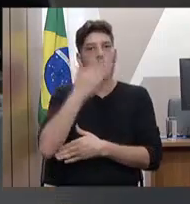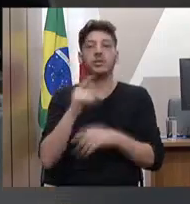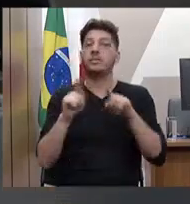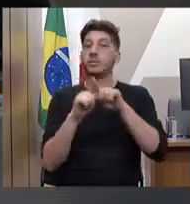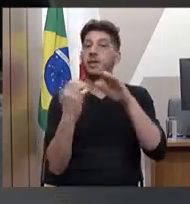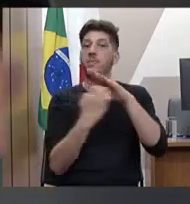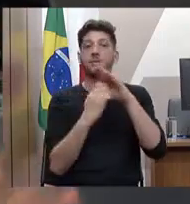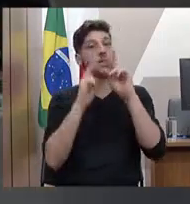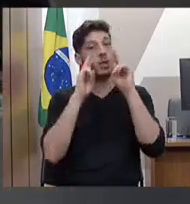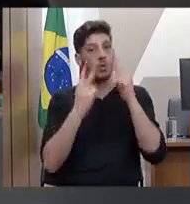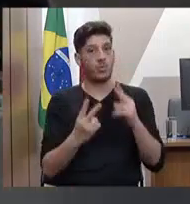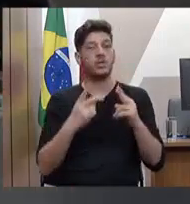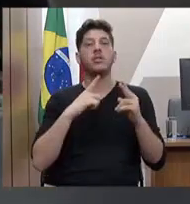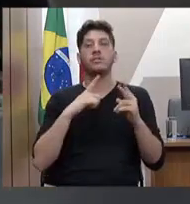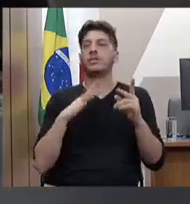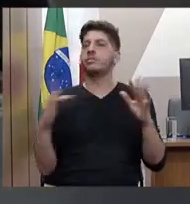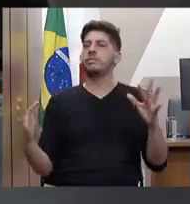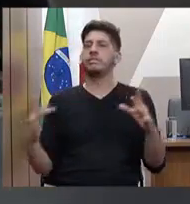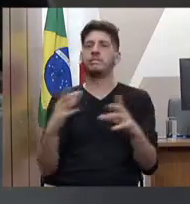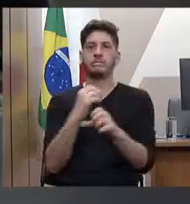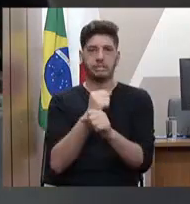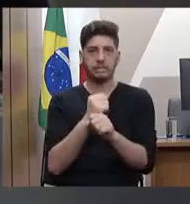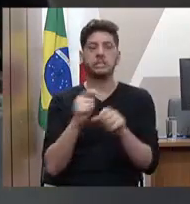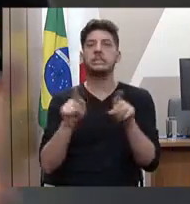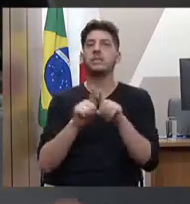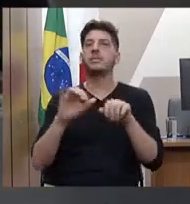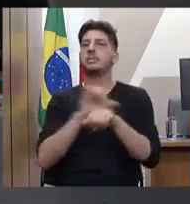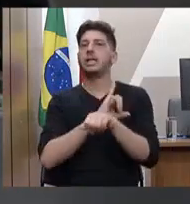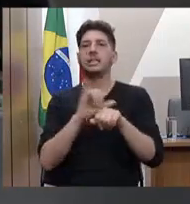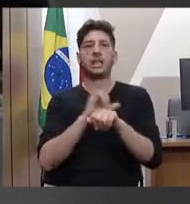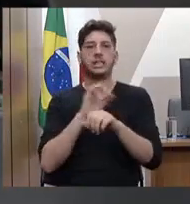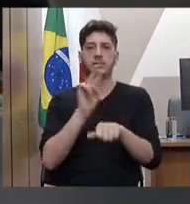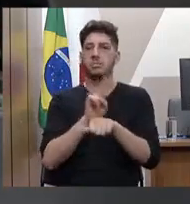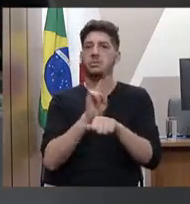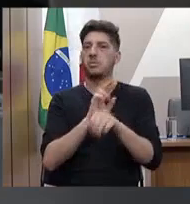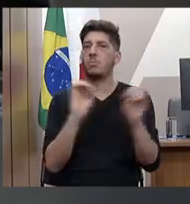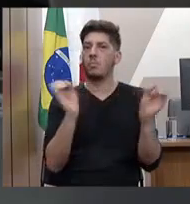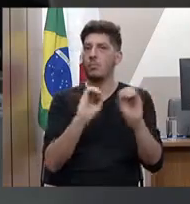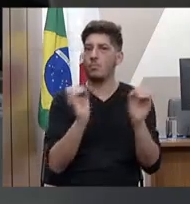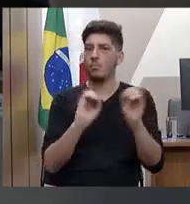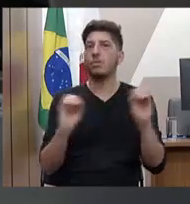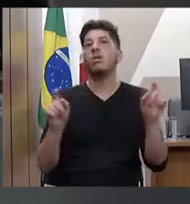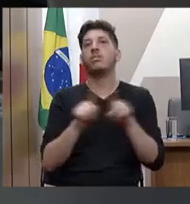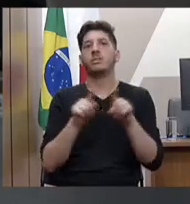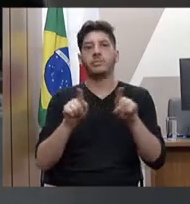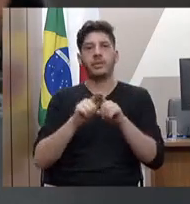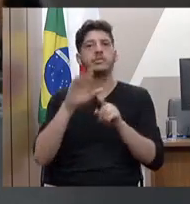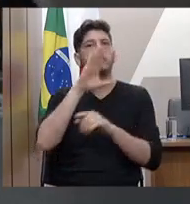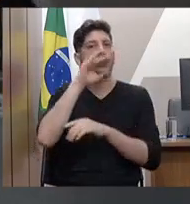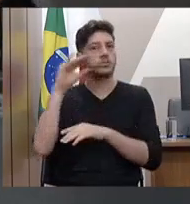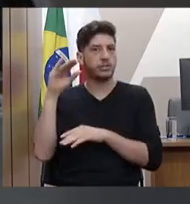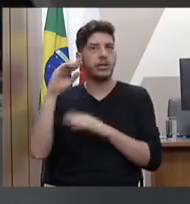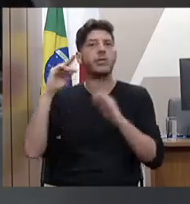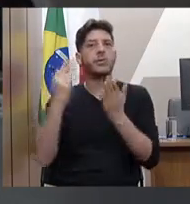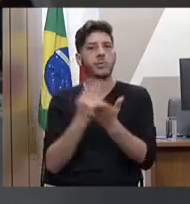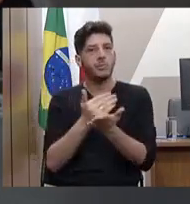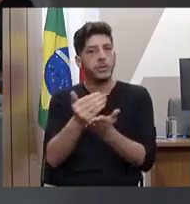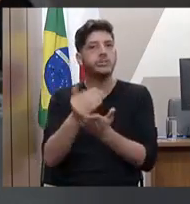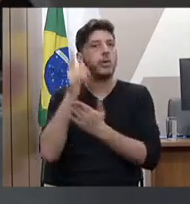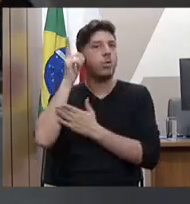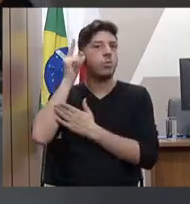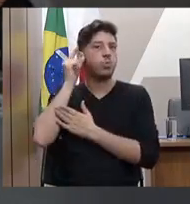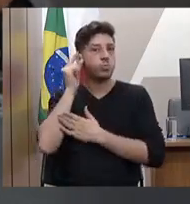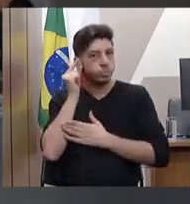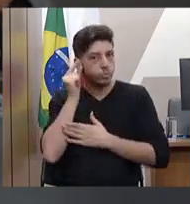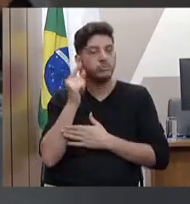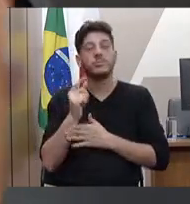levantamento Nenhuma medida de proteção coletiva estava sendo adotado os trabalhadores estavam adoecendo com a perda auditiva e isso e é muito difícil